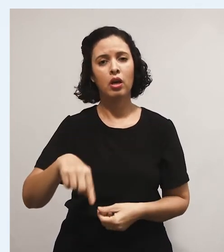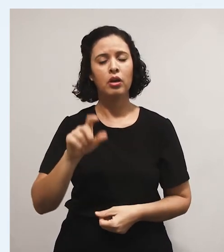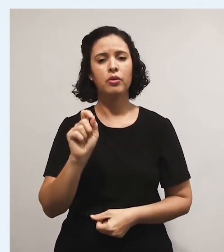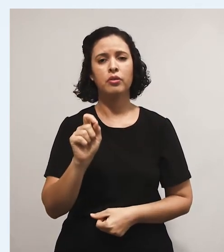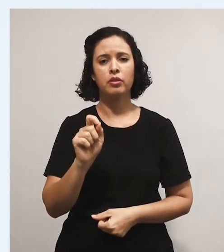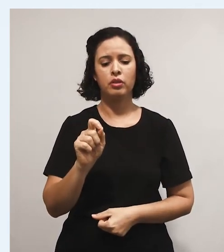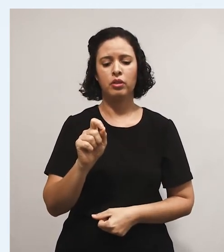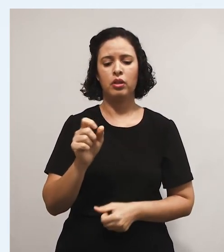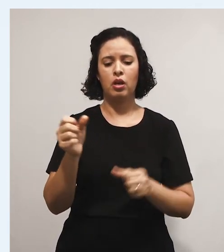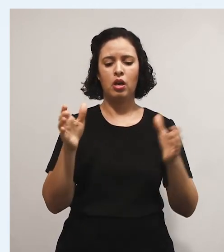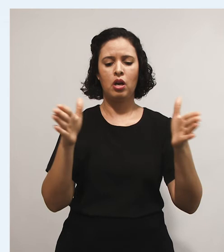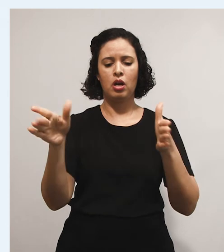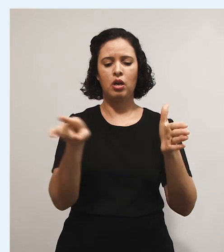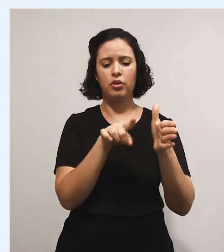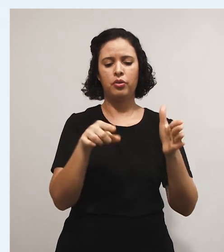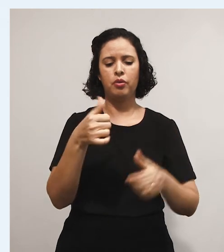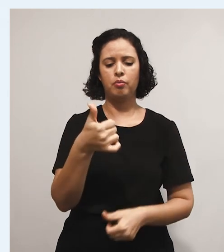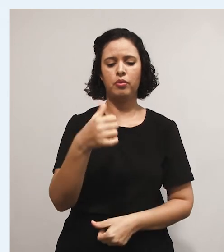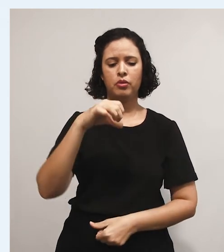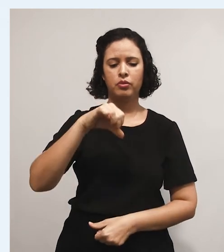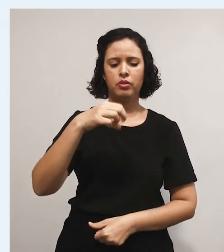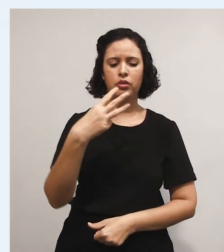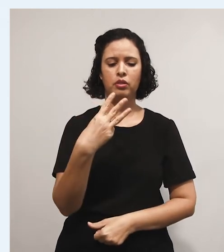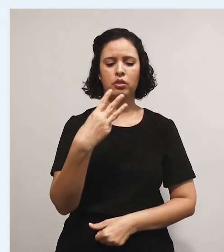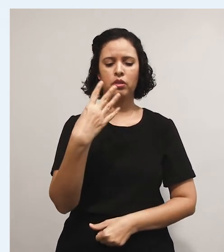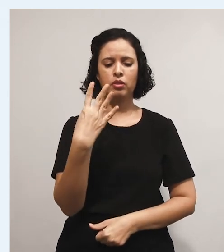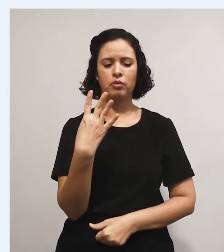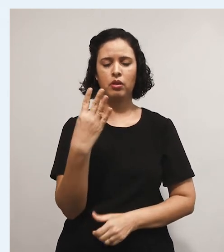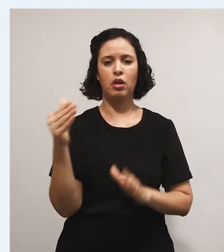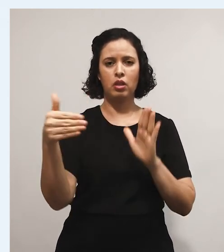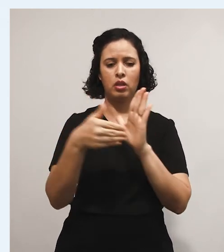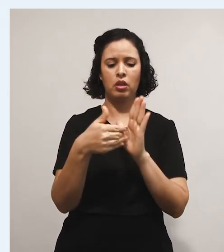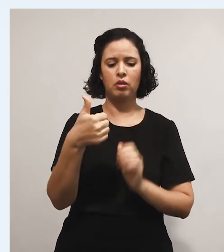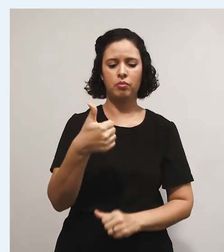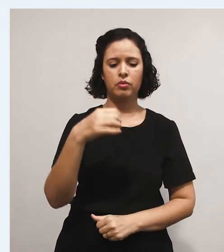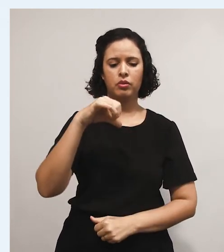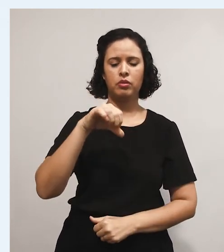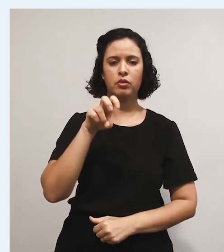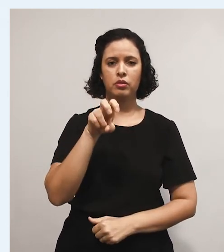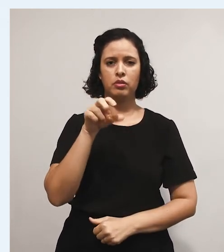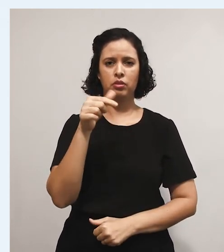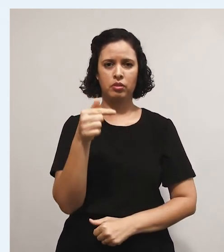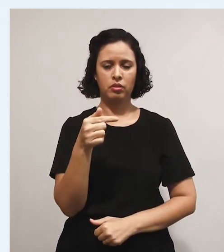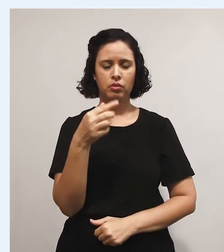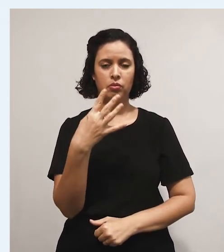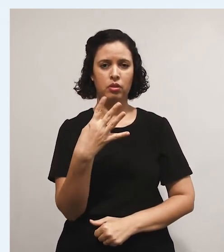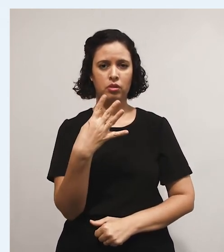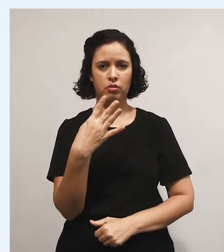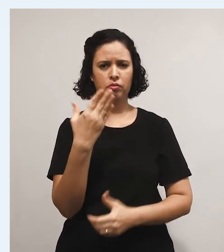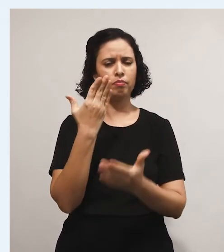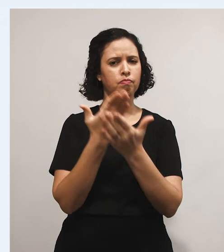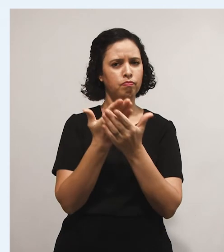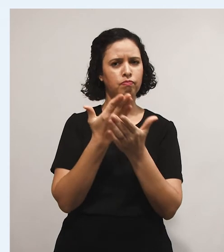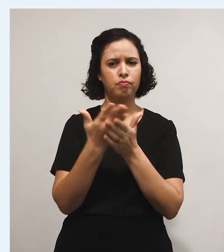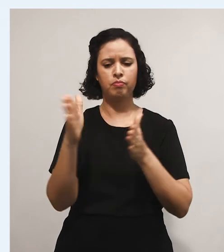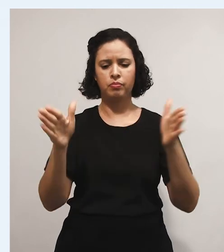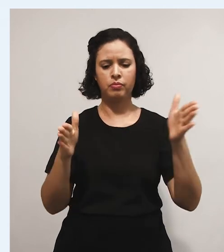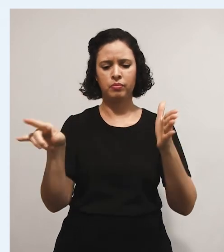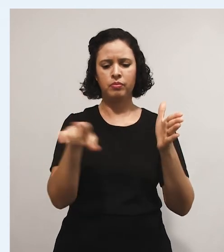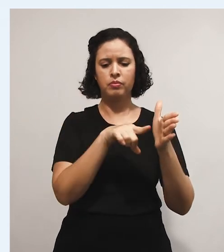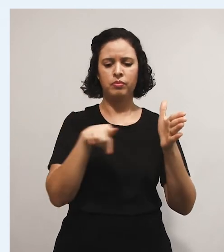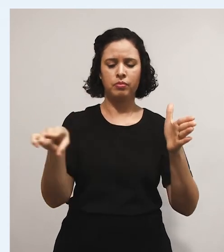entre 1934 e 1954 que nós vamos abordar